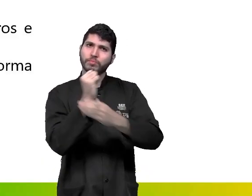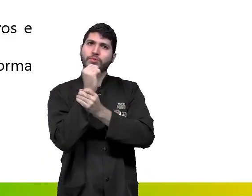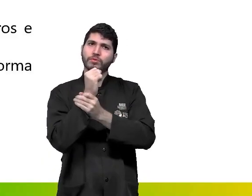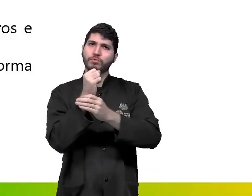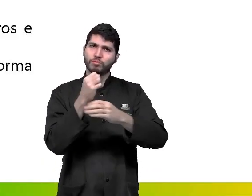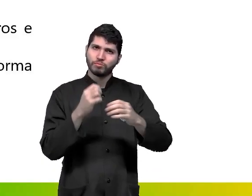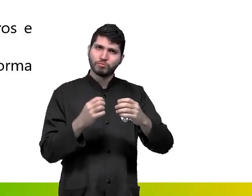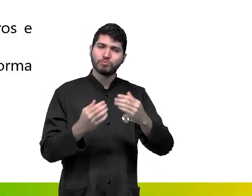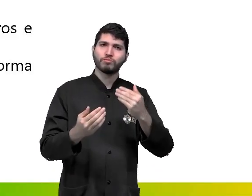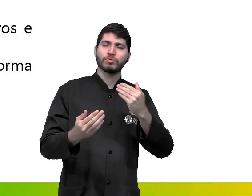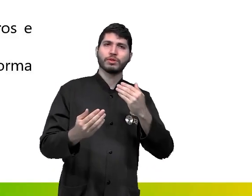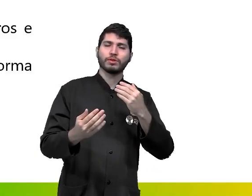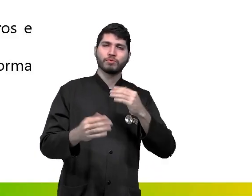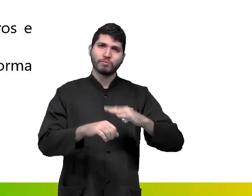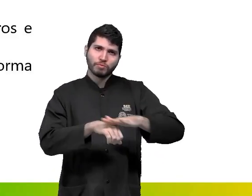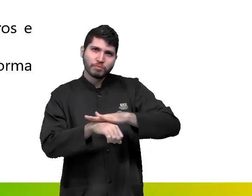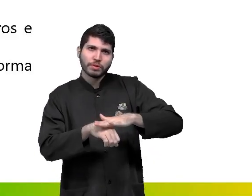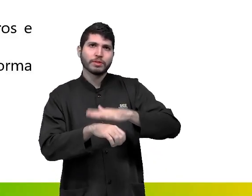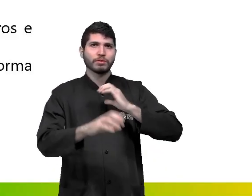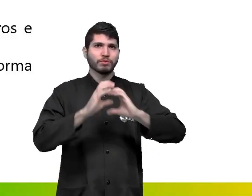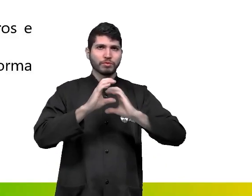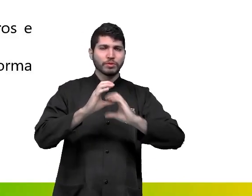Facilita a comunicação.